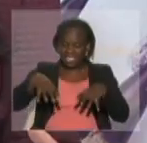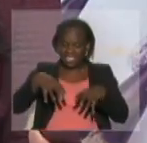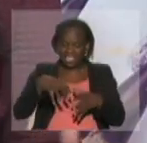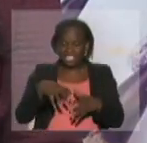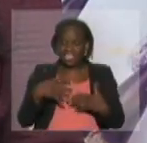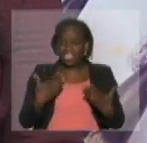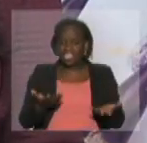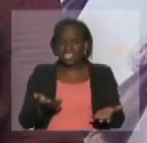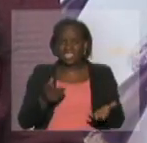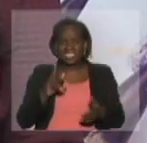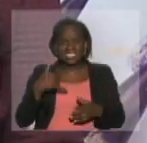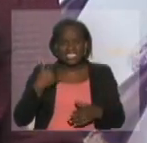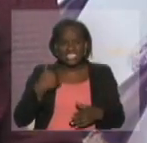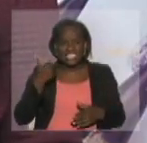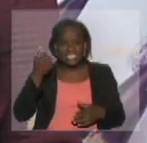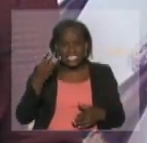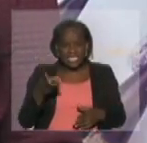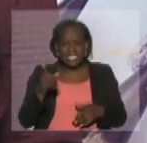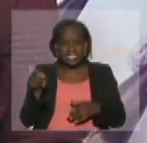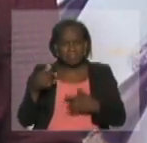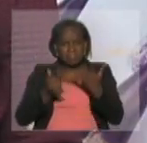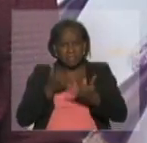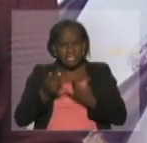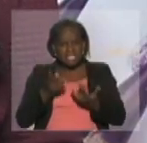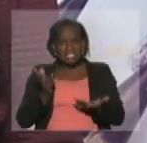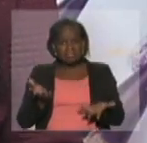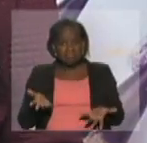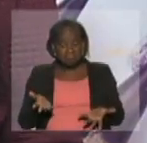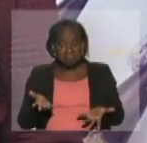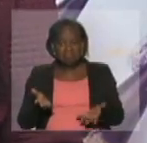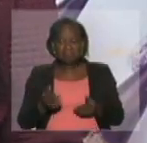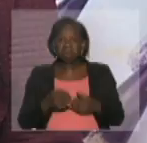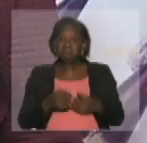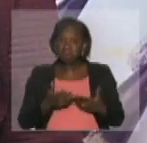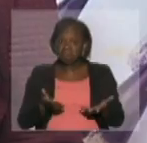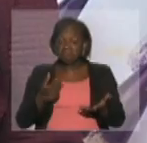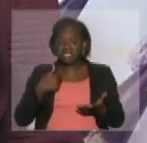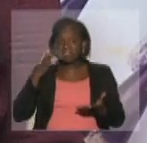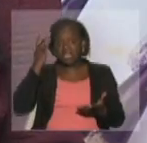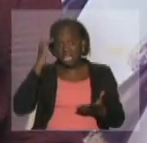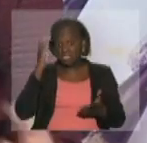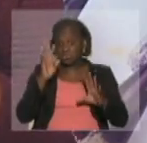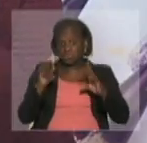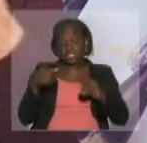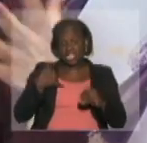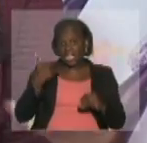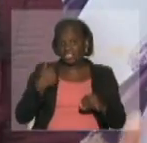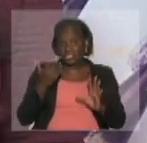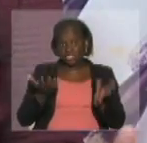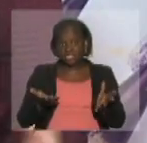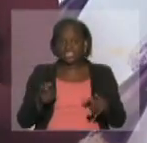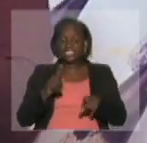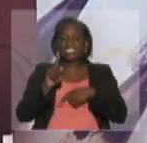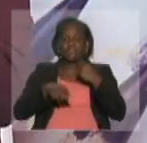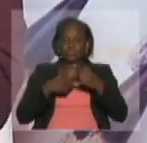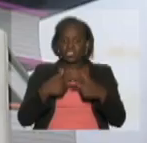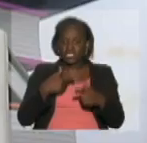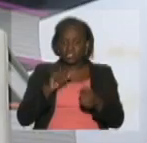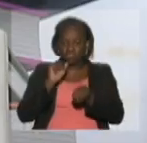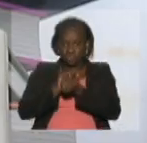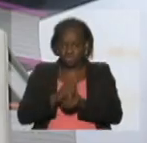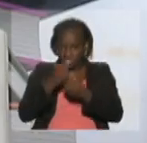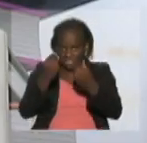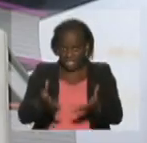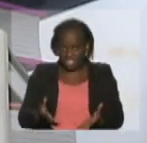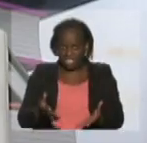negócio, né? Eu fiquei, poxa, mas ele já vai fazer 13 anos e ele ainda brinca com esse negócio. Então, quer dizer, para todas as idades. Também a gente. Aí depois eu